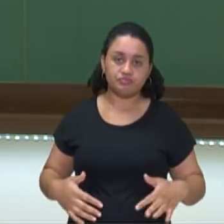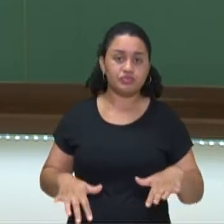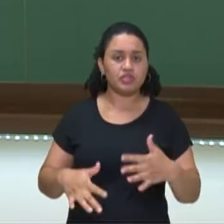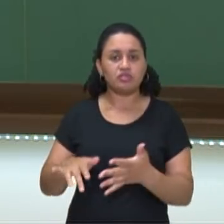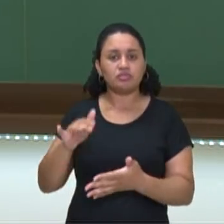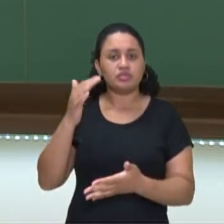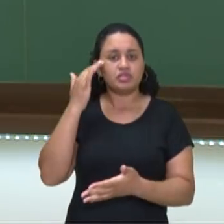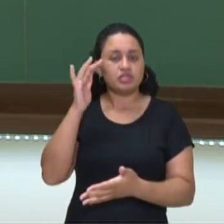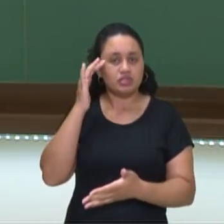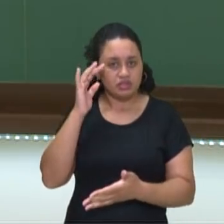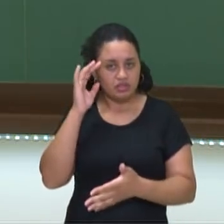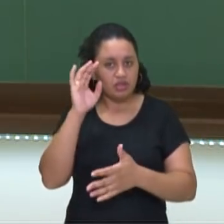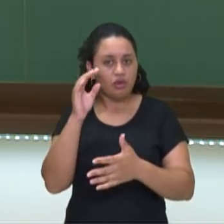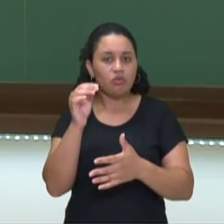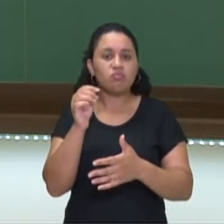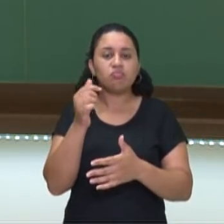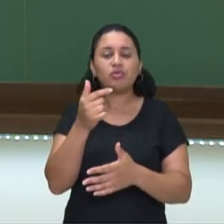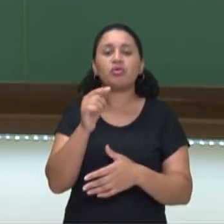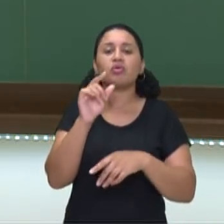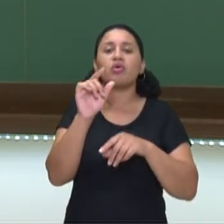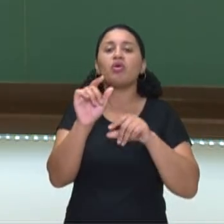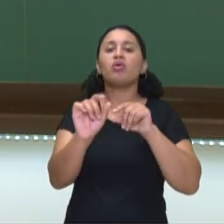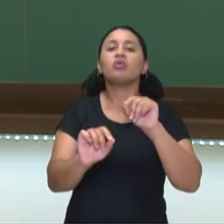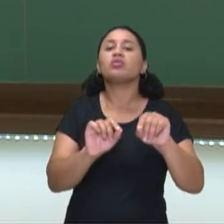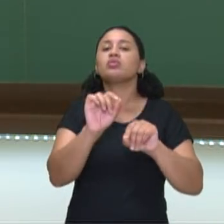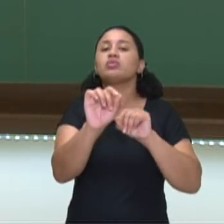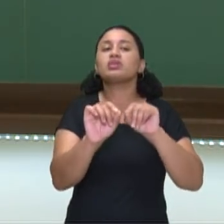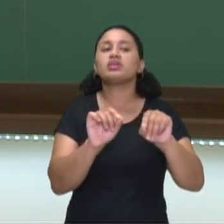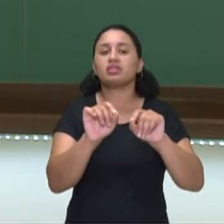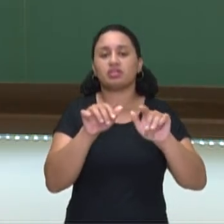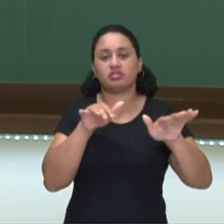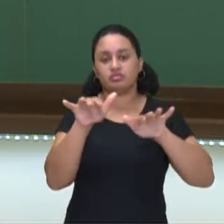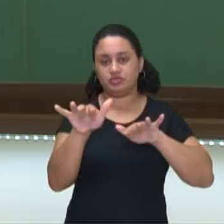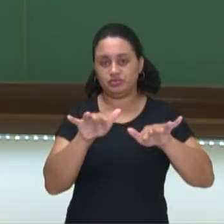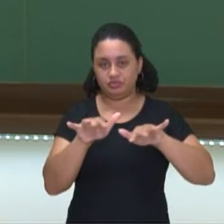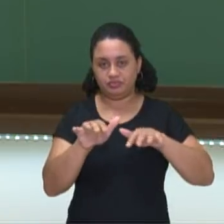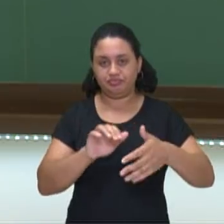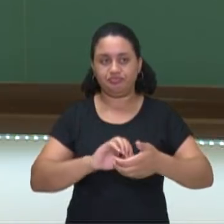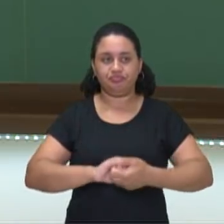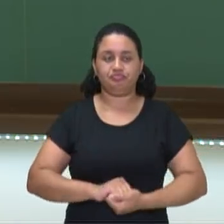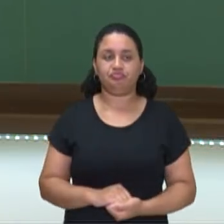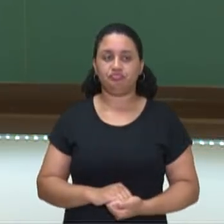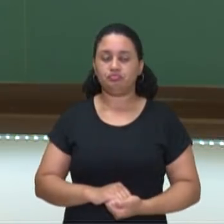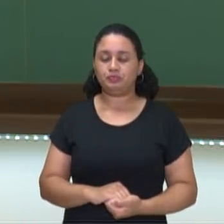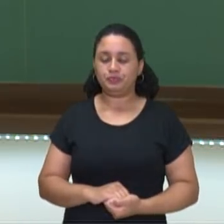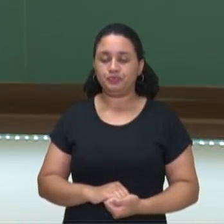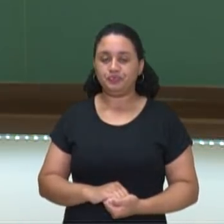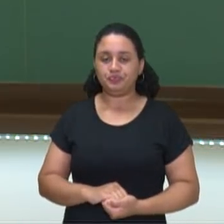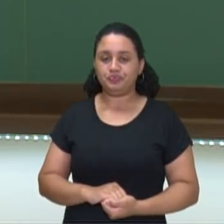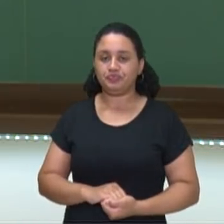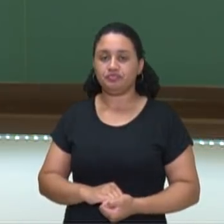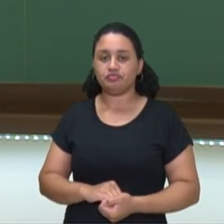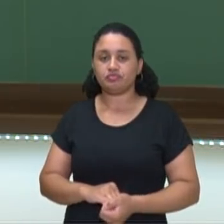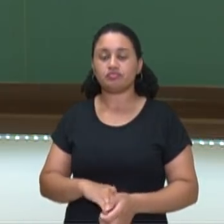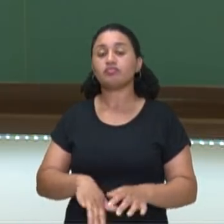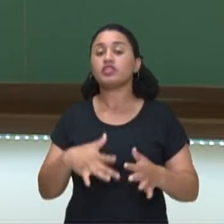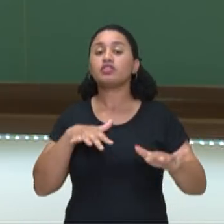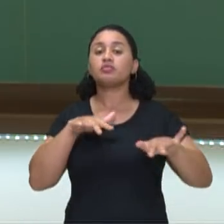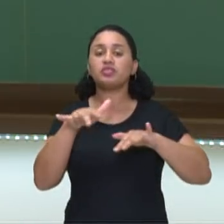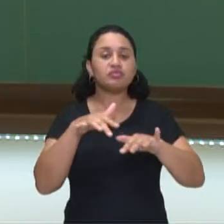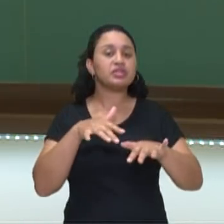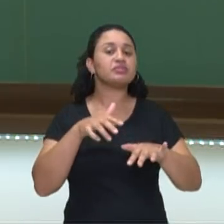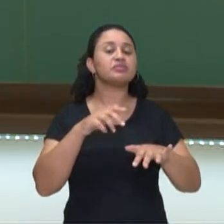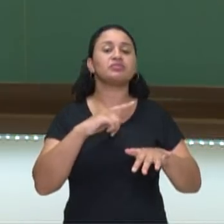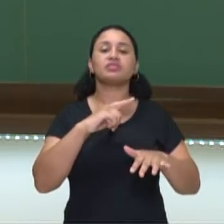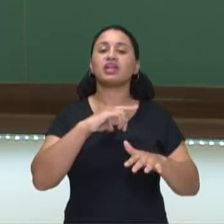entender então hoje um pouquinho mais sobre o que é o movimento. O movimento está em todo